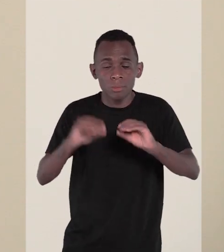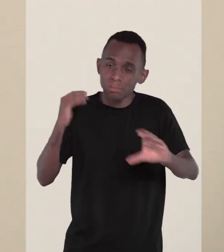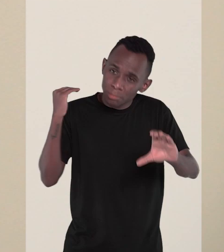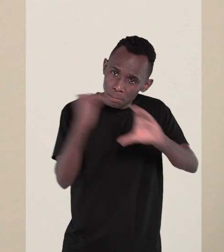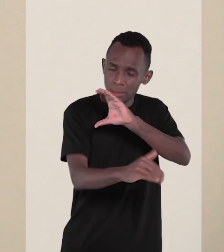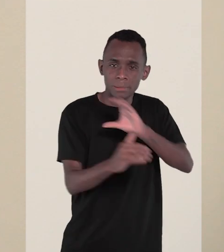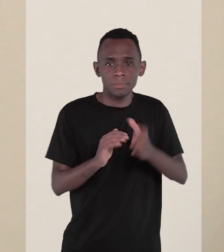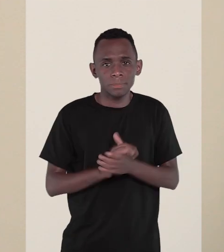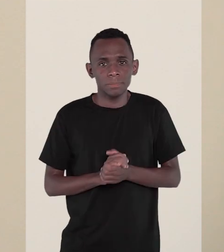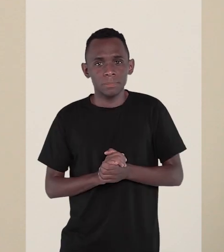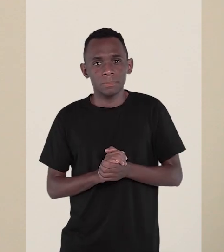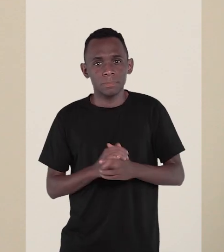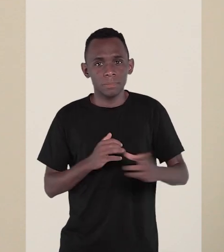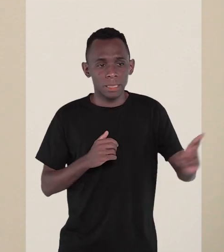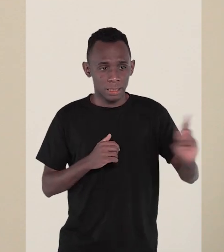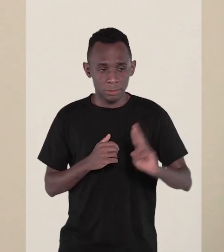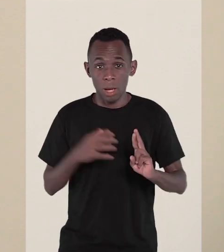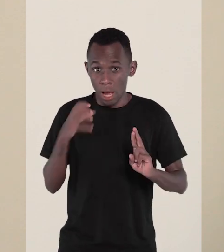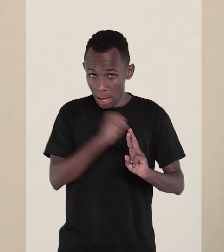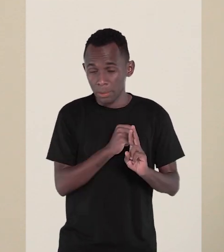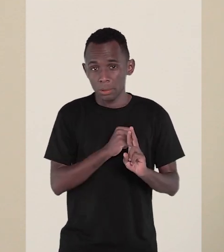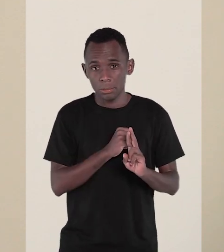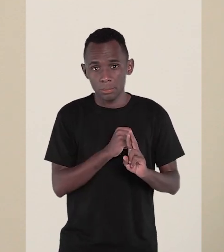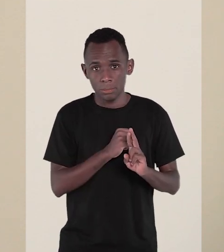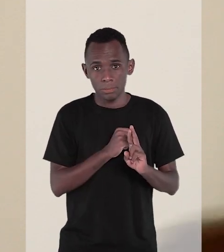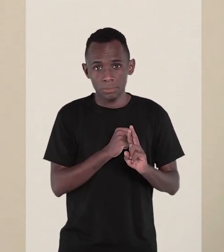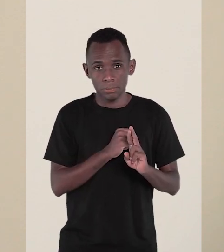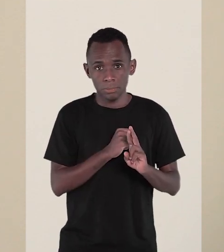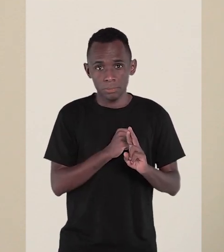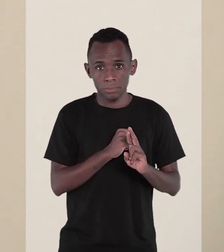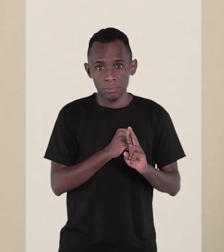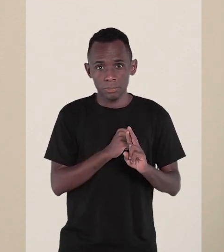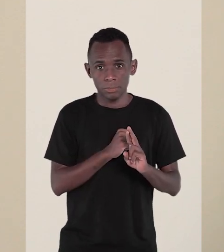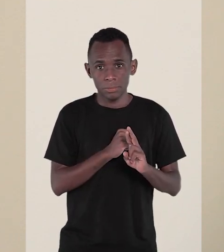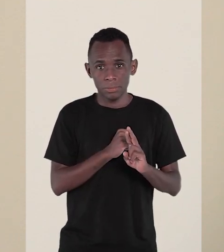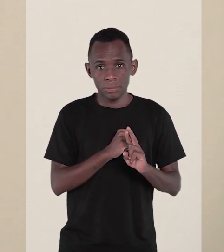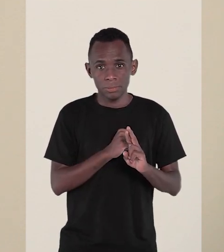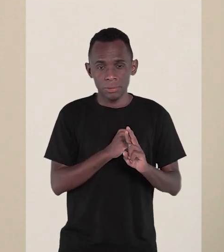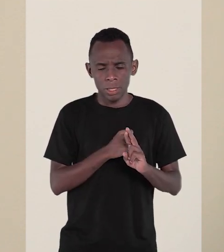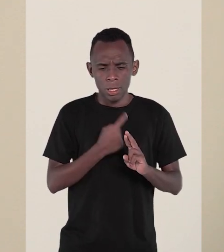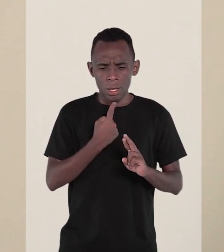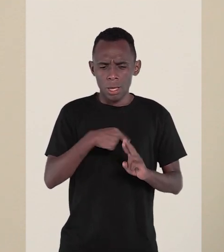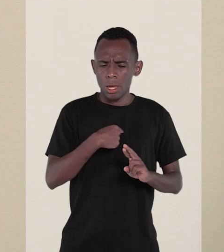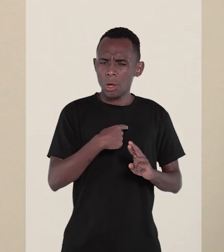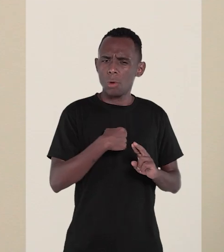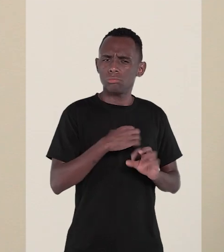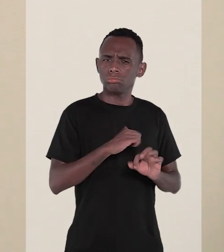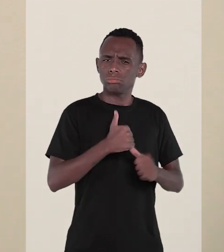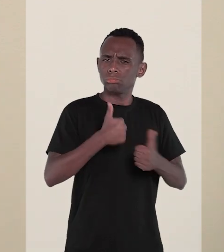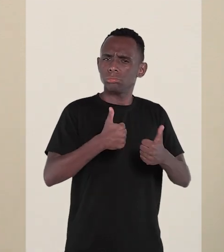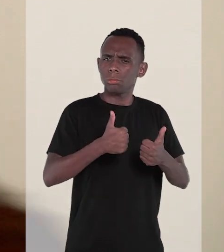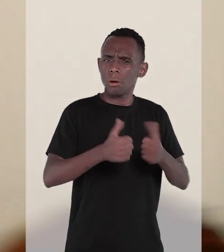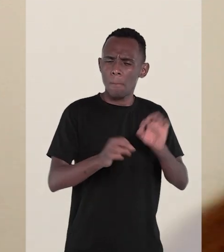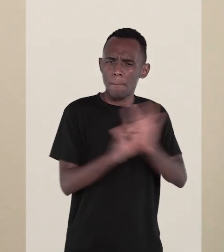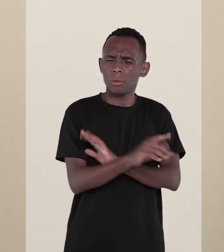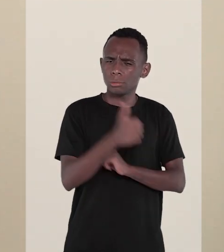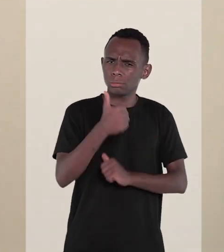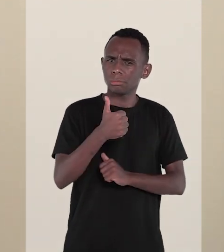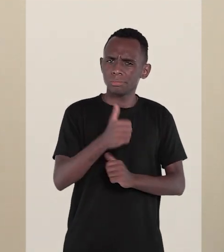um beijo, ZD. A resposta veio rápida. Chá com nós.